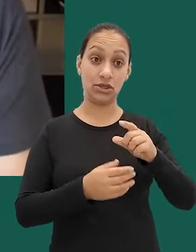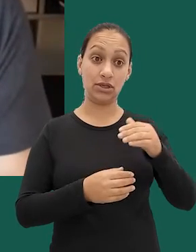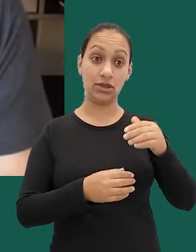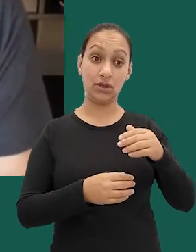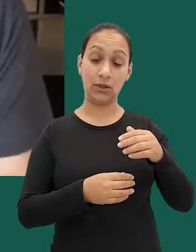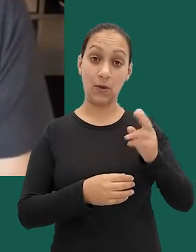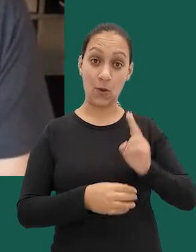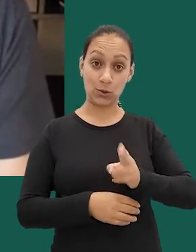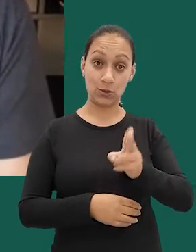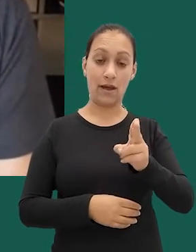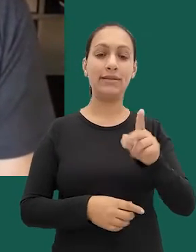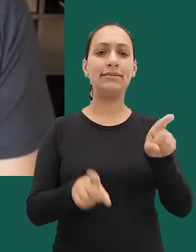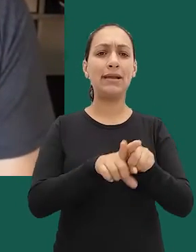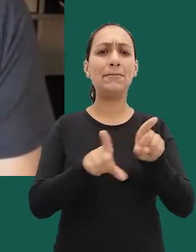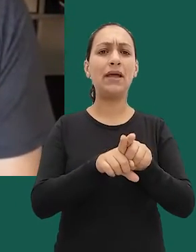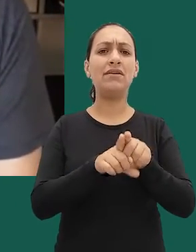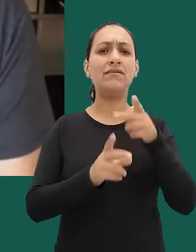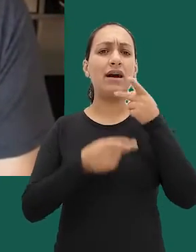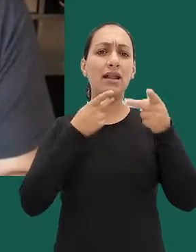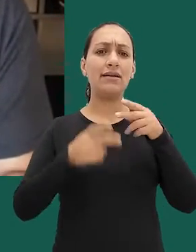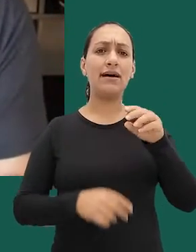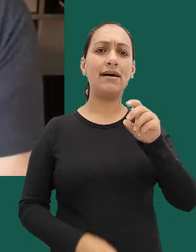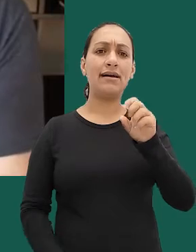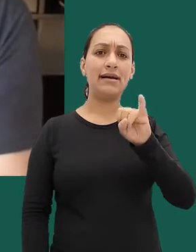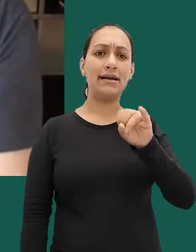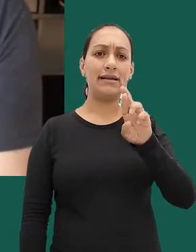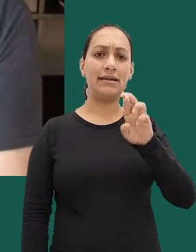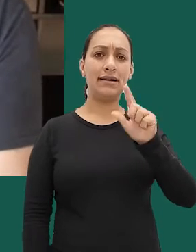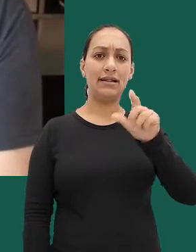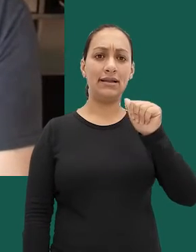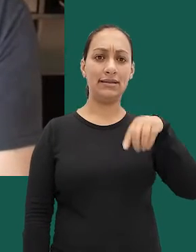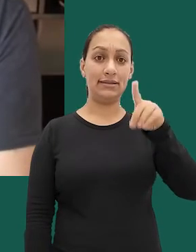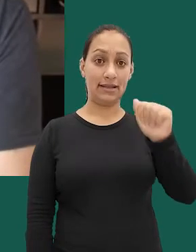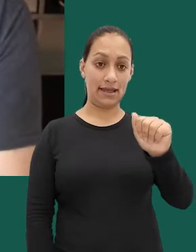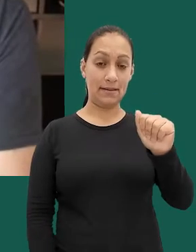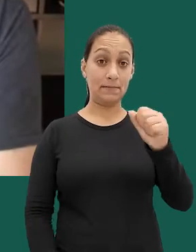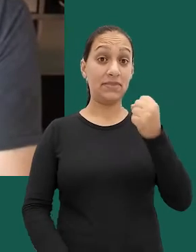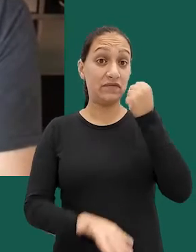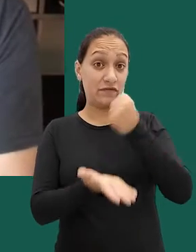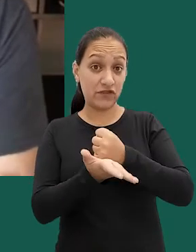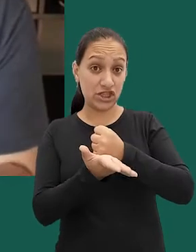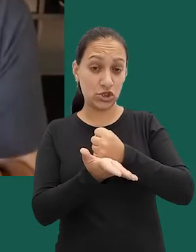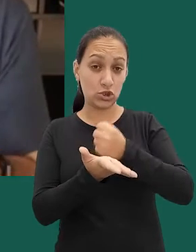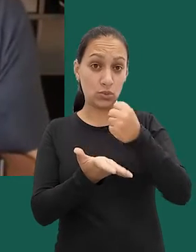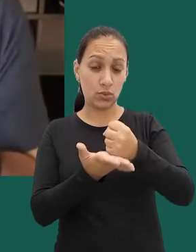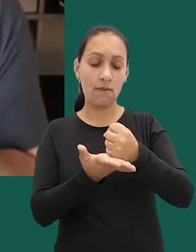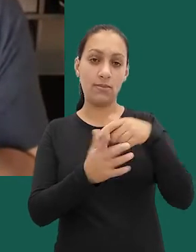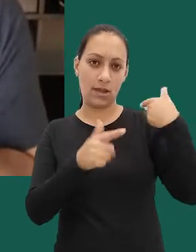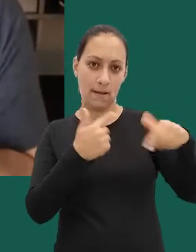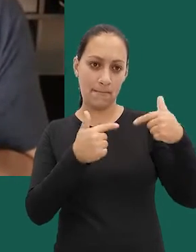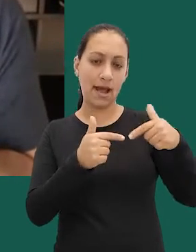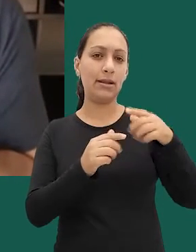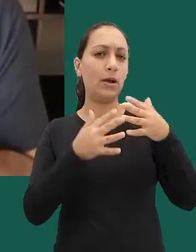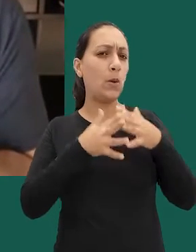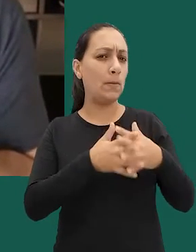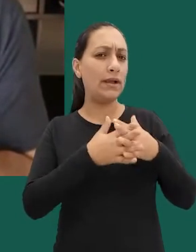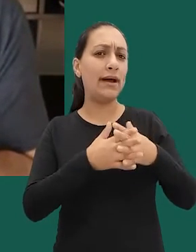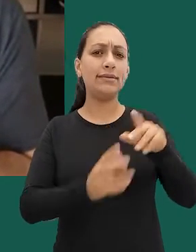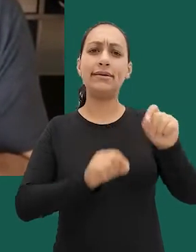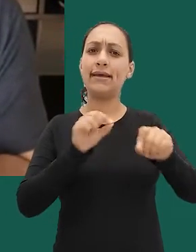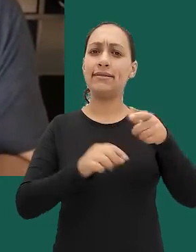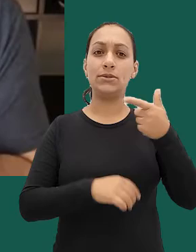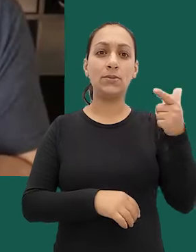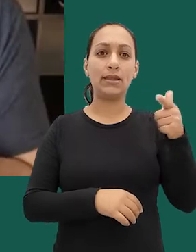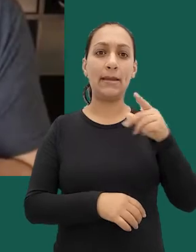queria perguntar sobre a Irlanda. Por quê? A questão de visto de trabalho é bem complicada, né, para quem não tem um passaporte europeu, por